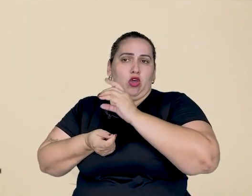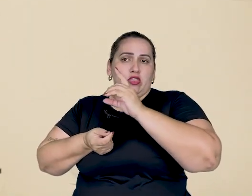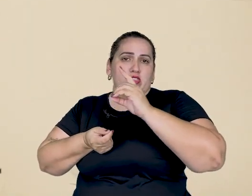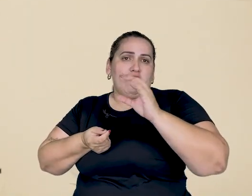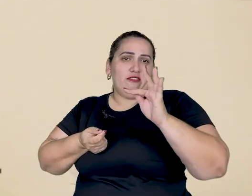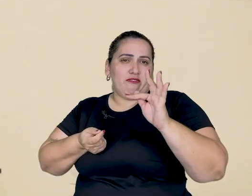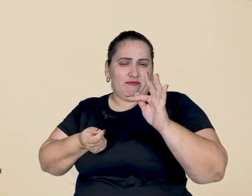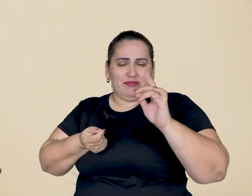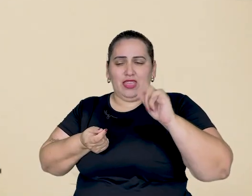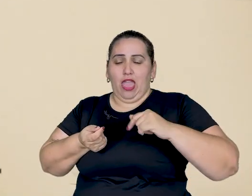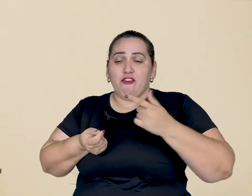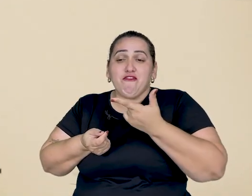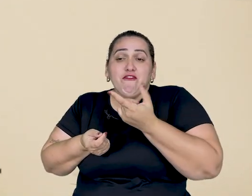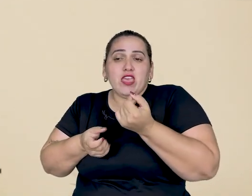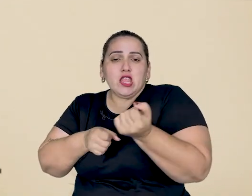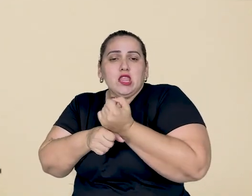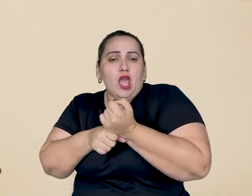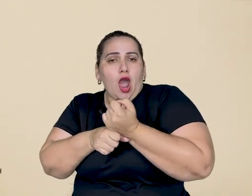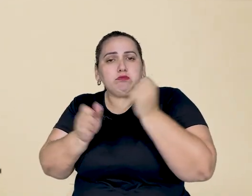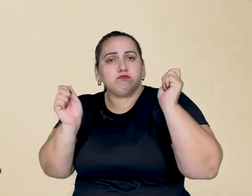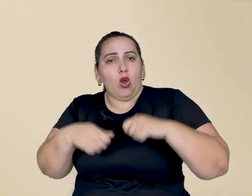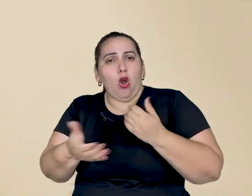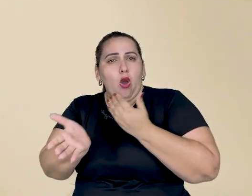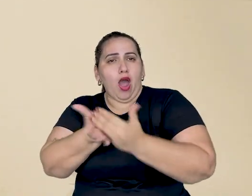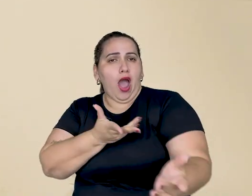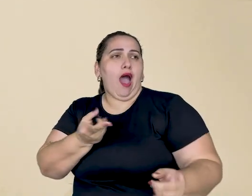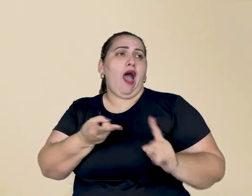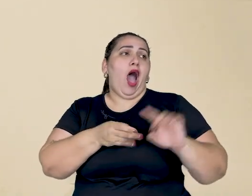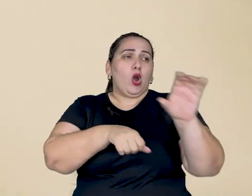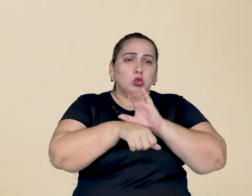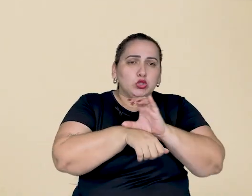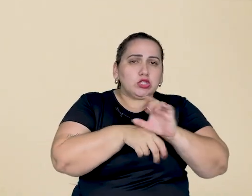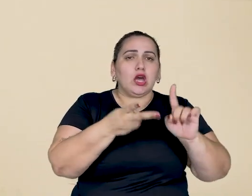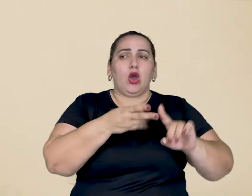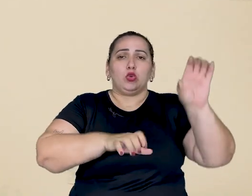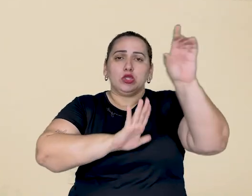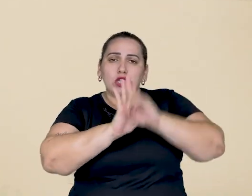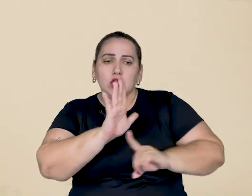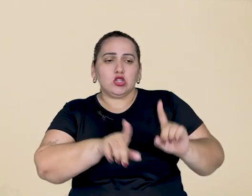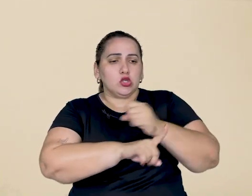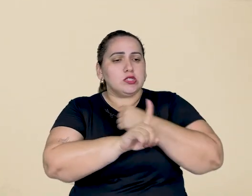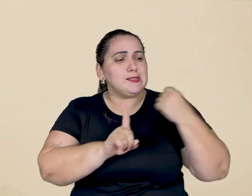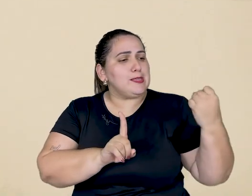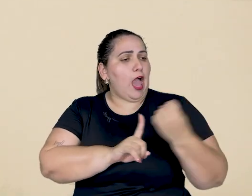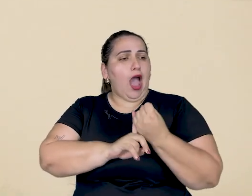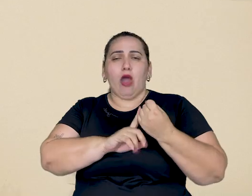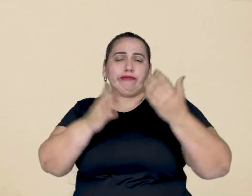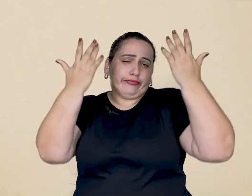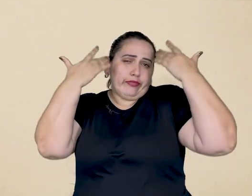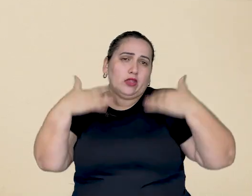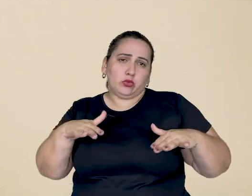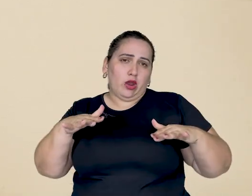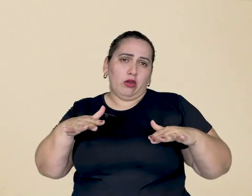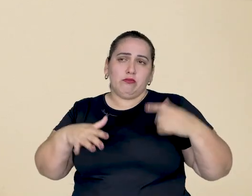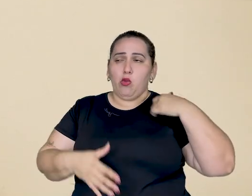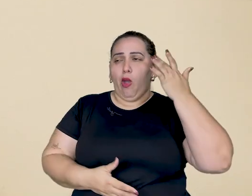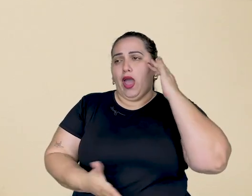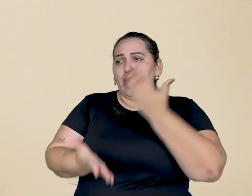20 anos para poder realmente ser implementado. A Constituição, os direitos sociais, isso é